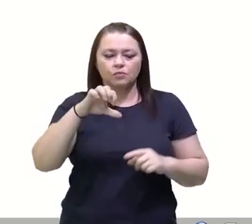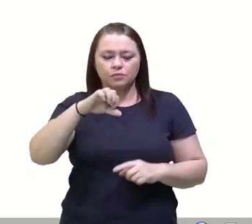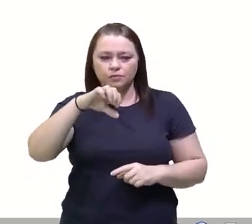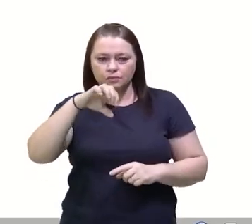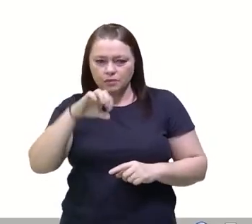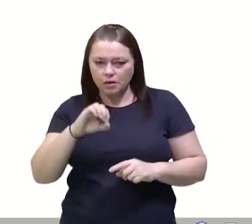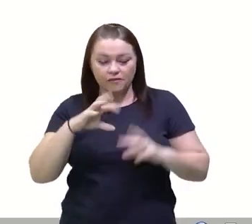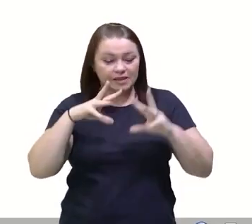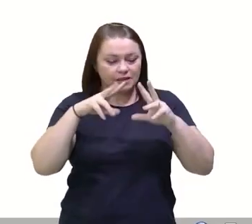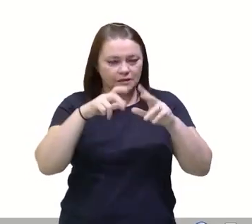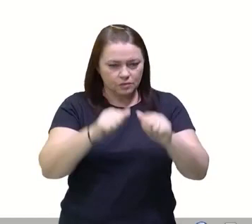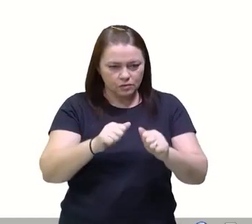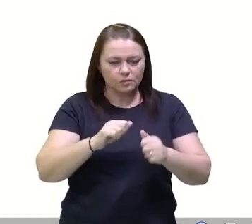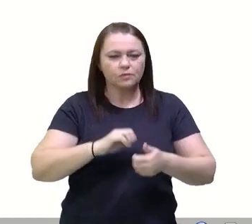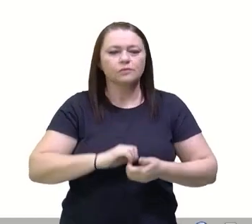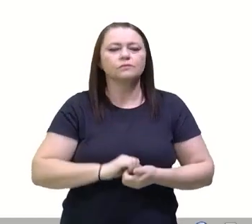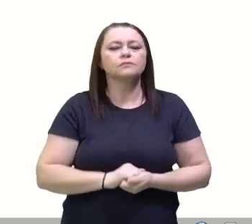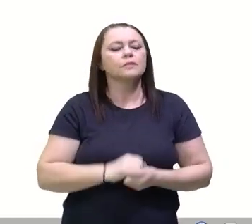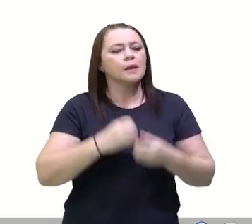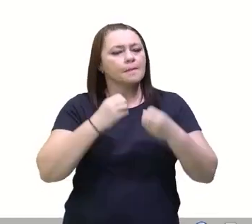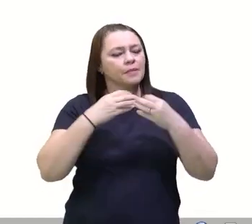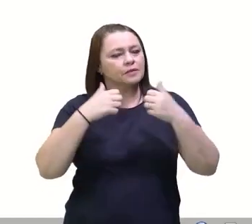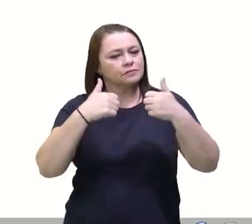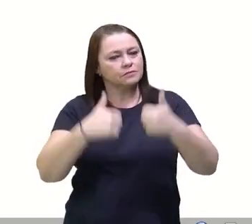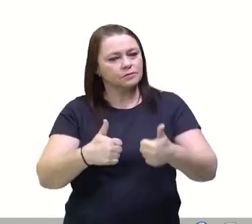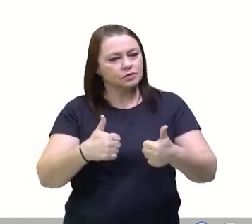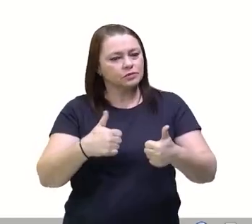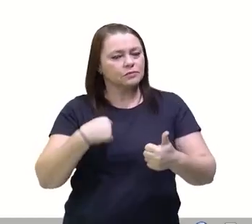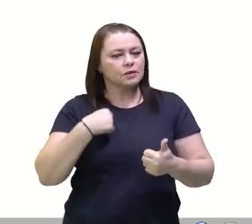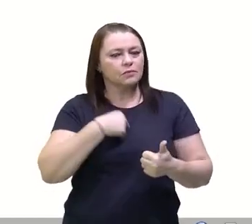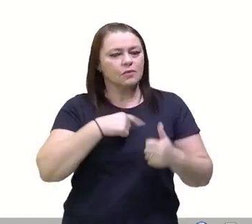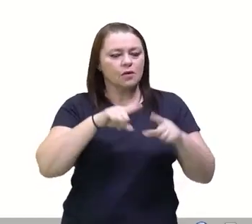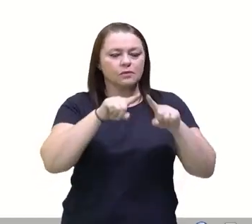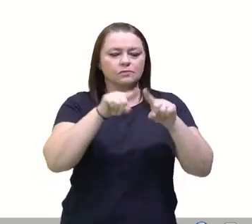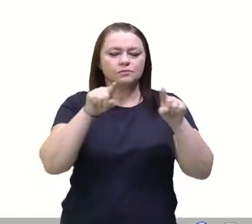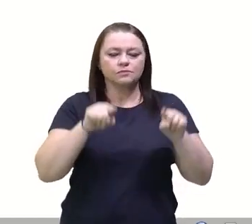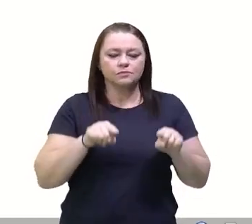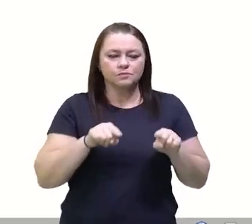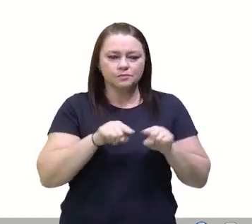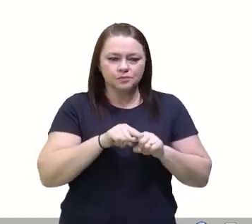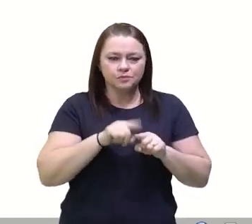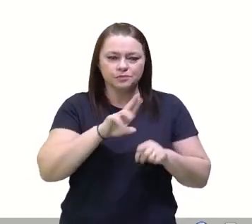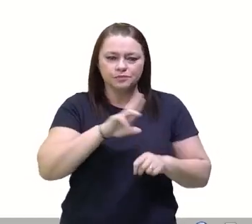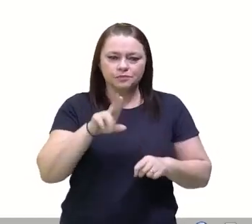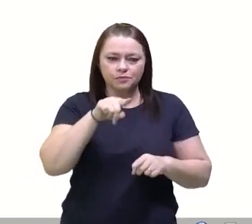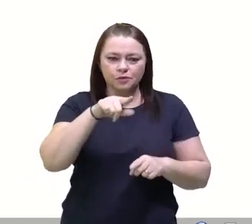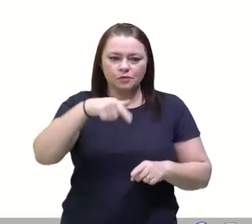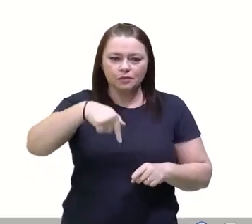graus. Muito bem, esse aí é o nosso quadrado.